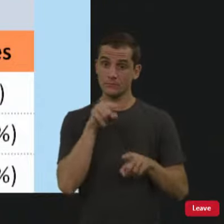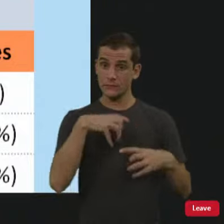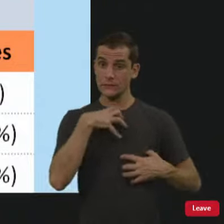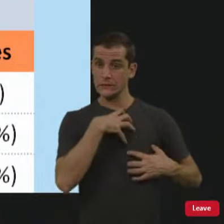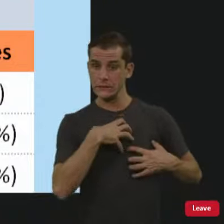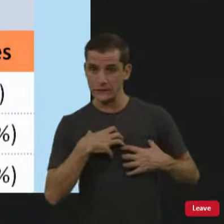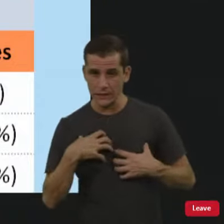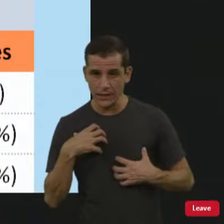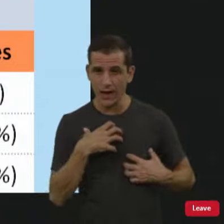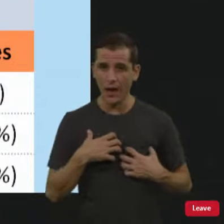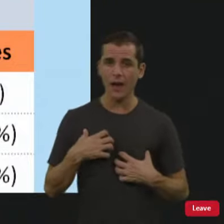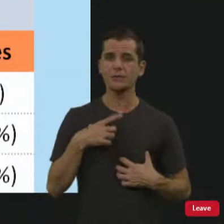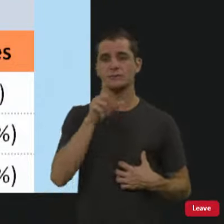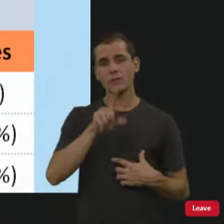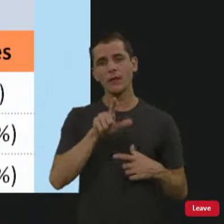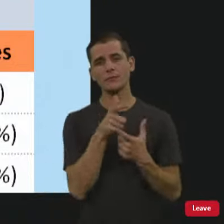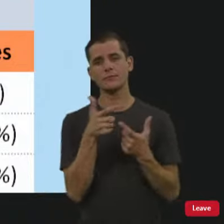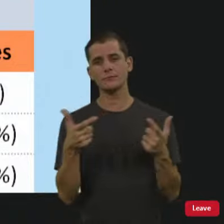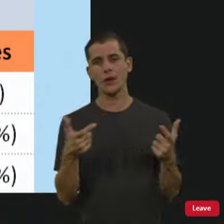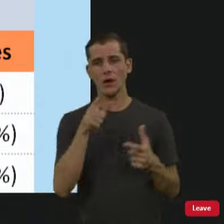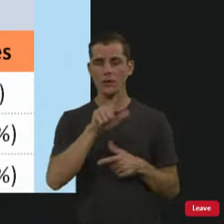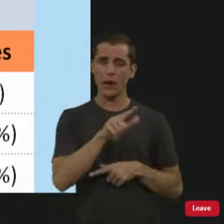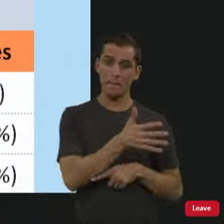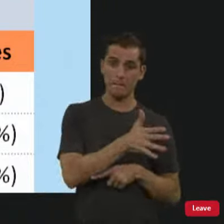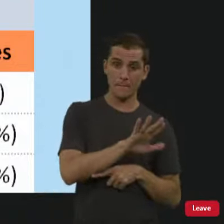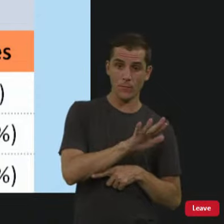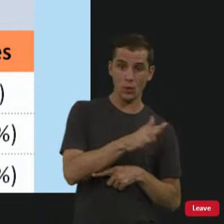vezes, é considerada moderada a grave.